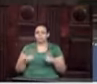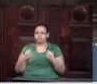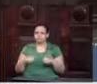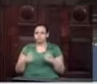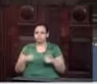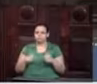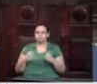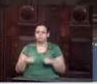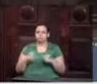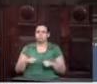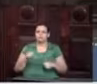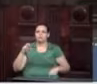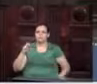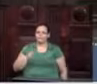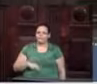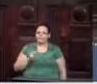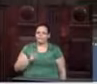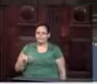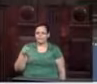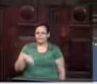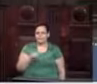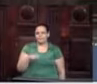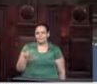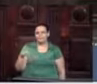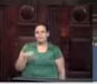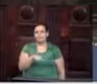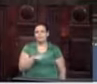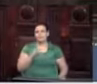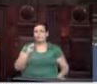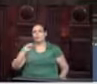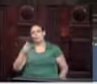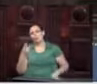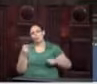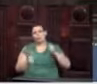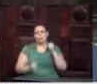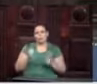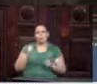percorrer ou a pé ou de carro